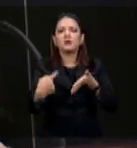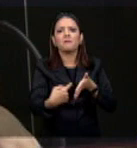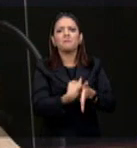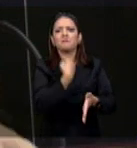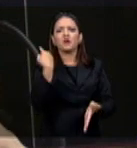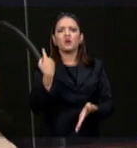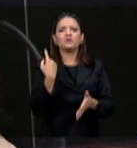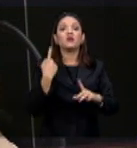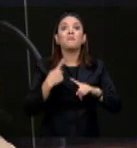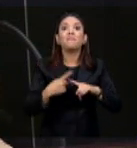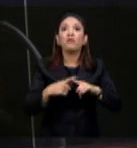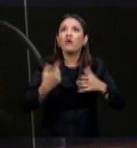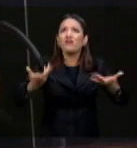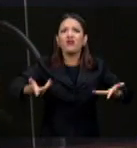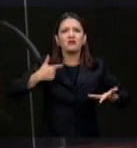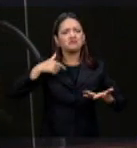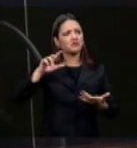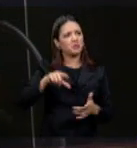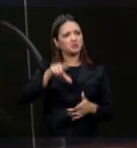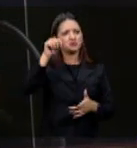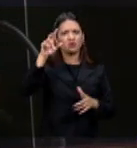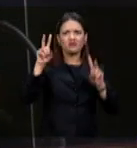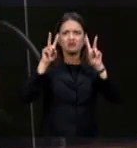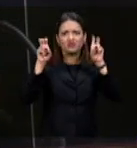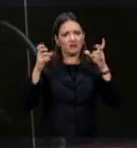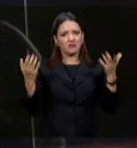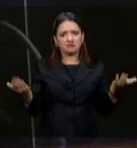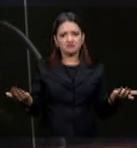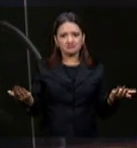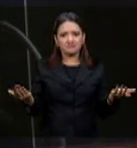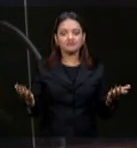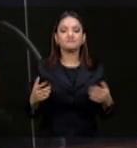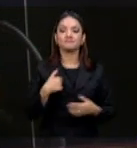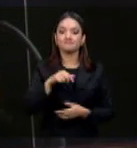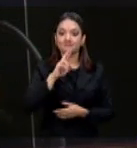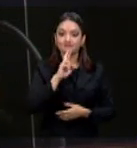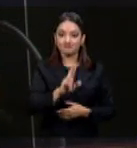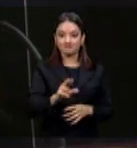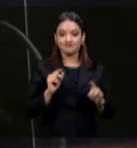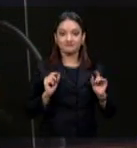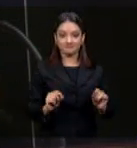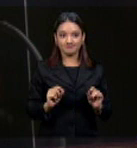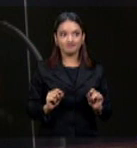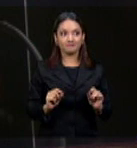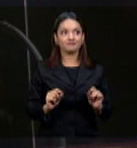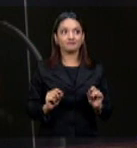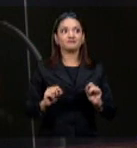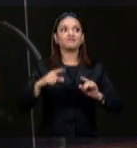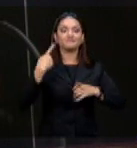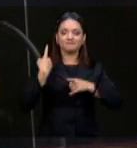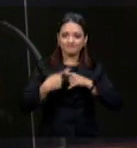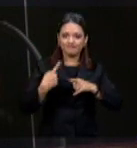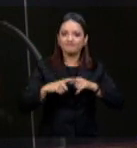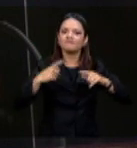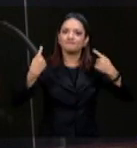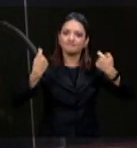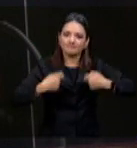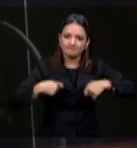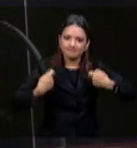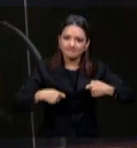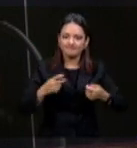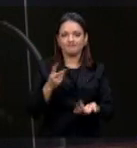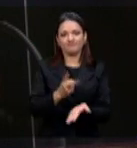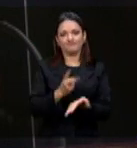livro por que é que eu decidi mergulhar nesse assunto. E a minha resposta é porque é necessário, porque eu tenho certeza